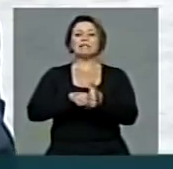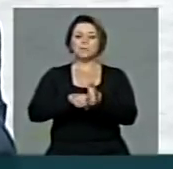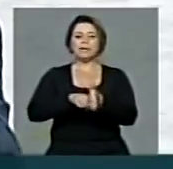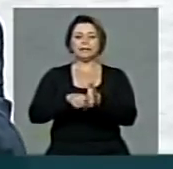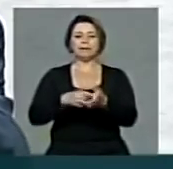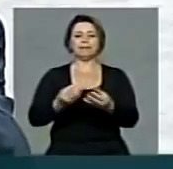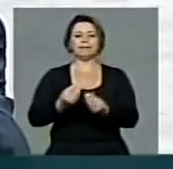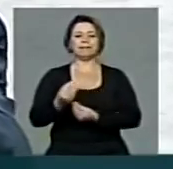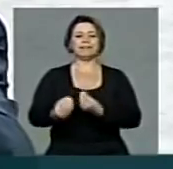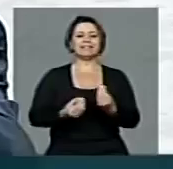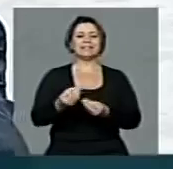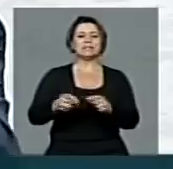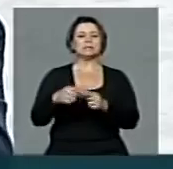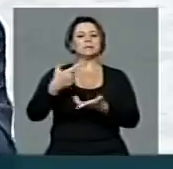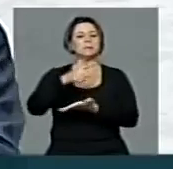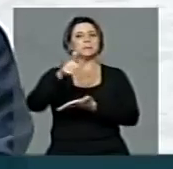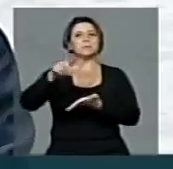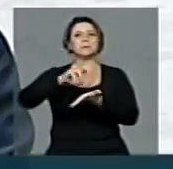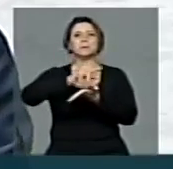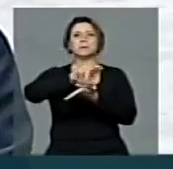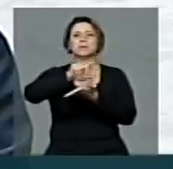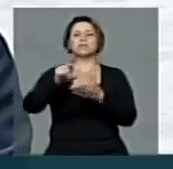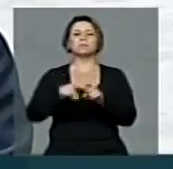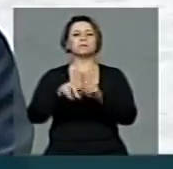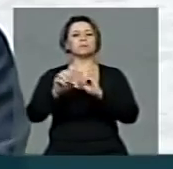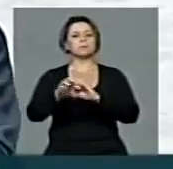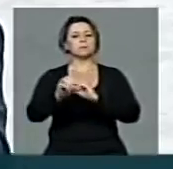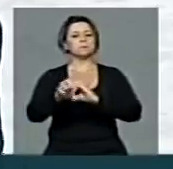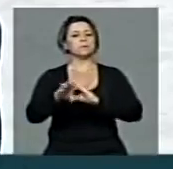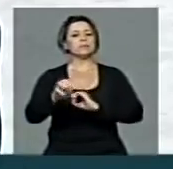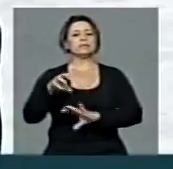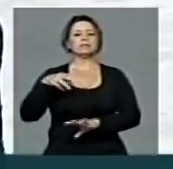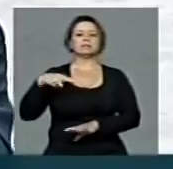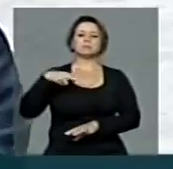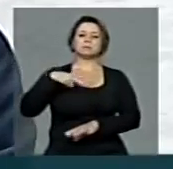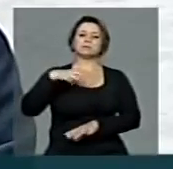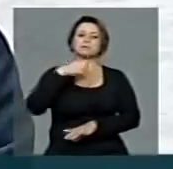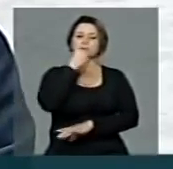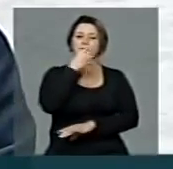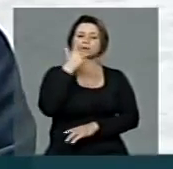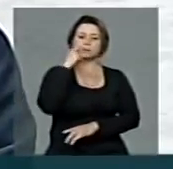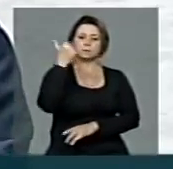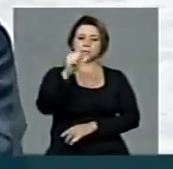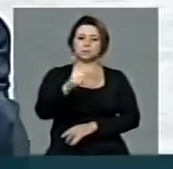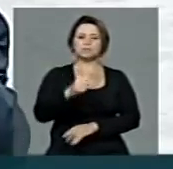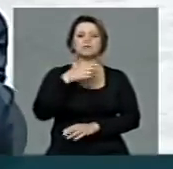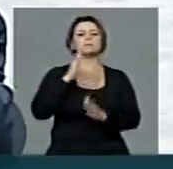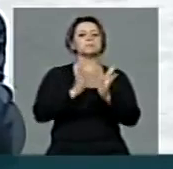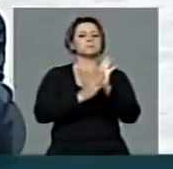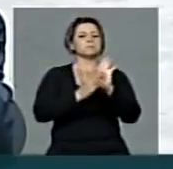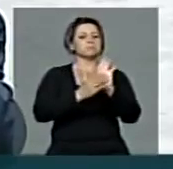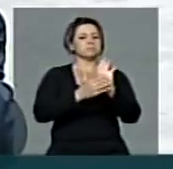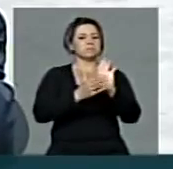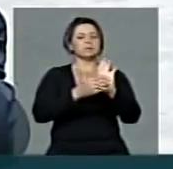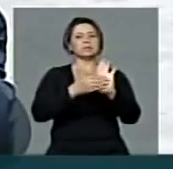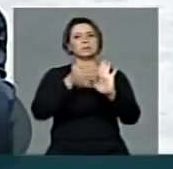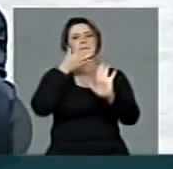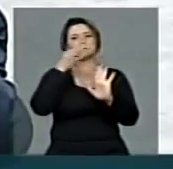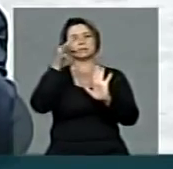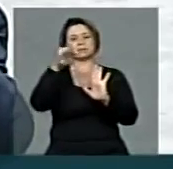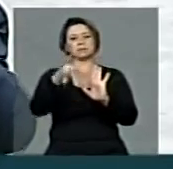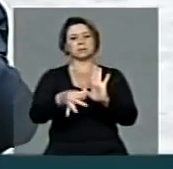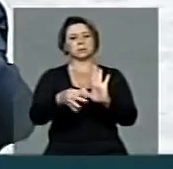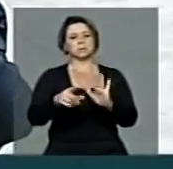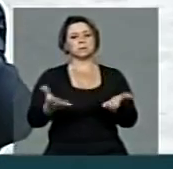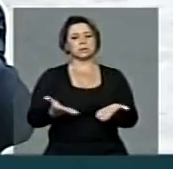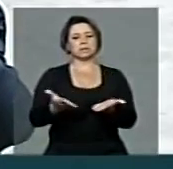só acontece sem os outros, o ensino não será de qualidade. Vossa Excelência, parabéns, com certeza. Eu diria que